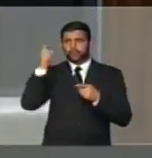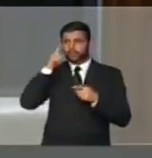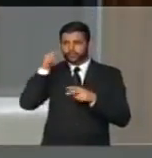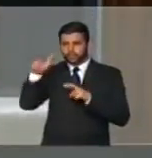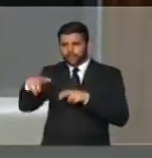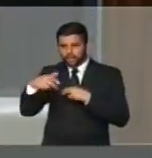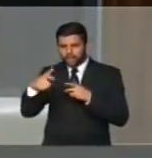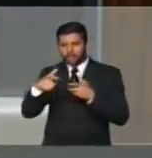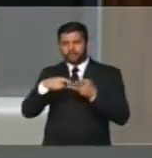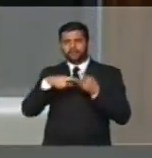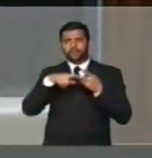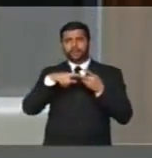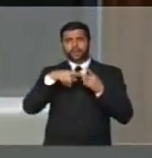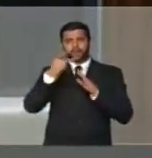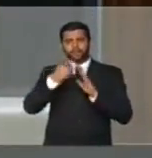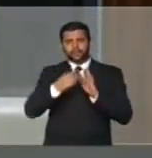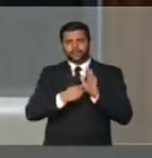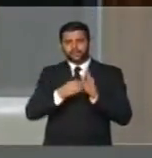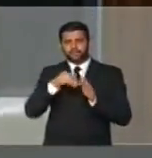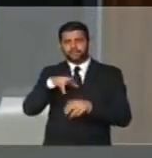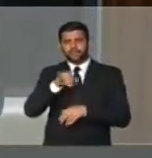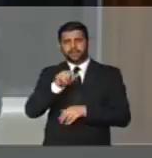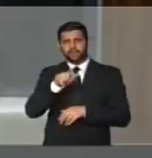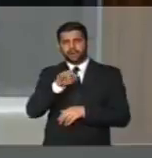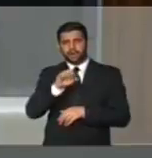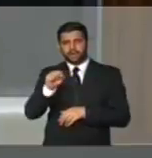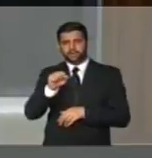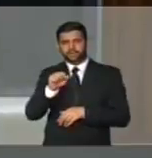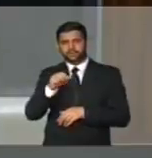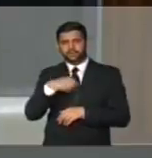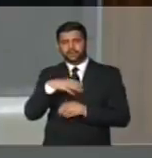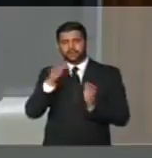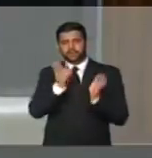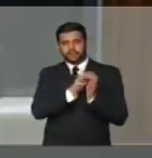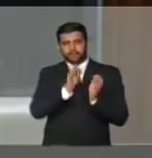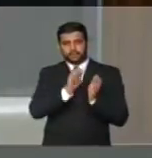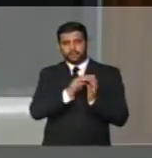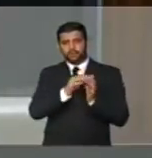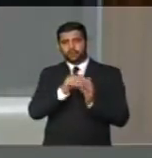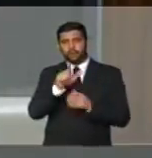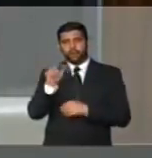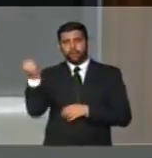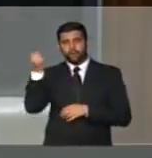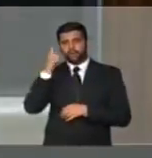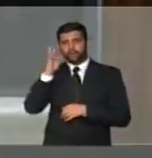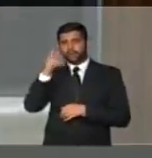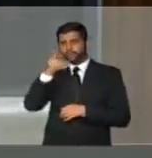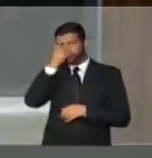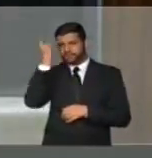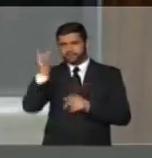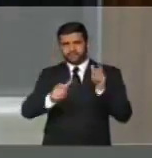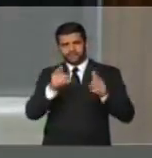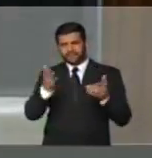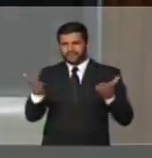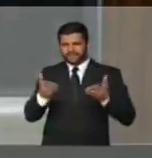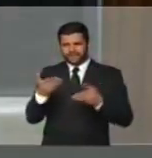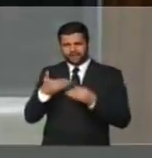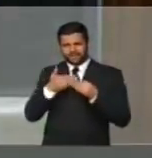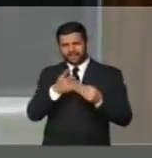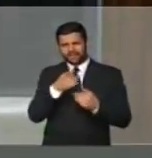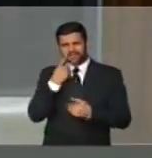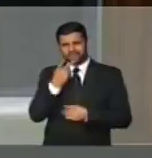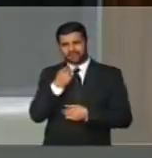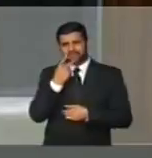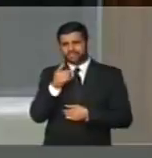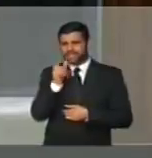Campo, que era o projeto de Miguel Arraes, em Pernambuco, Luz para Todos, e aí você agora vem com essa história